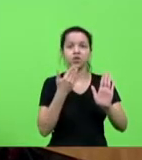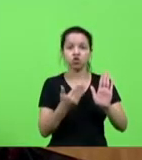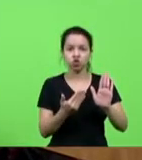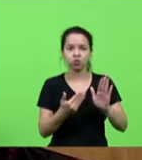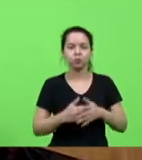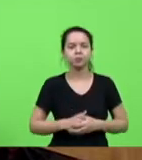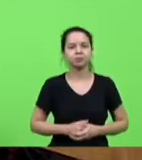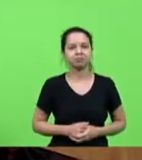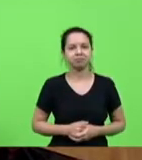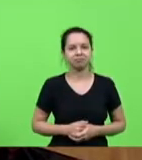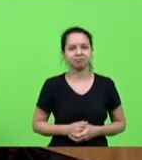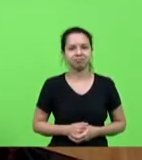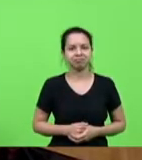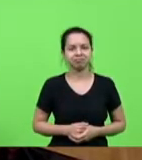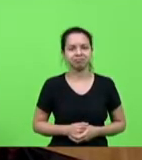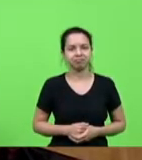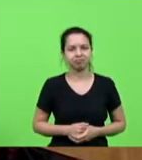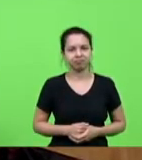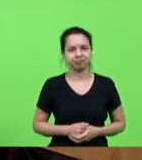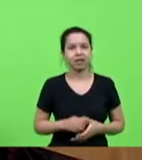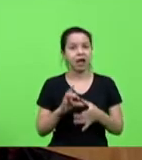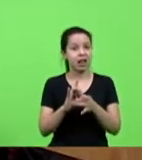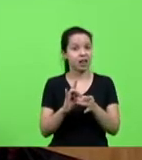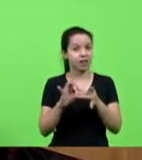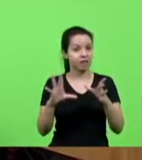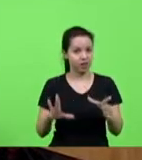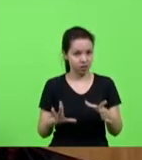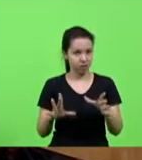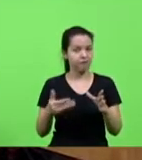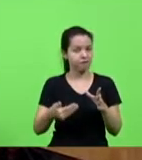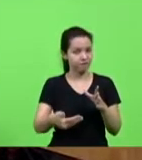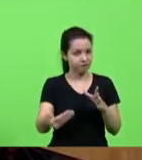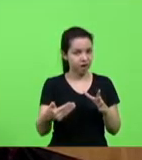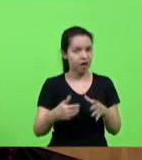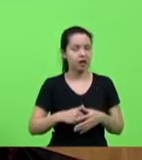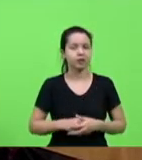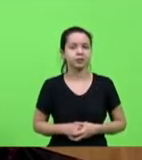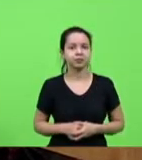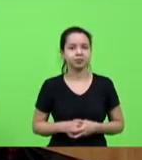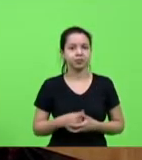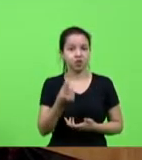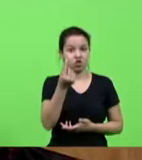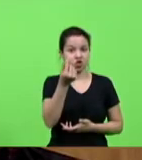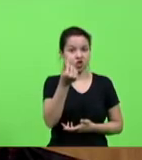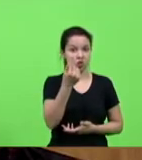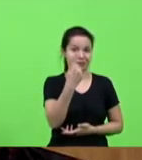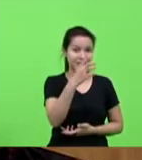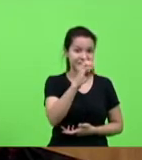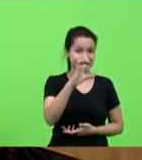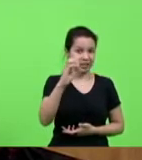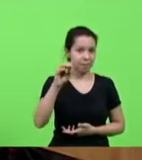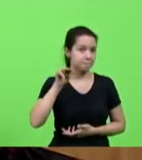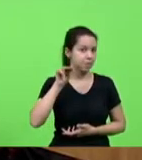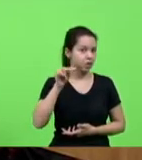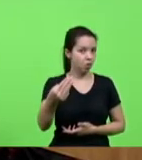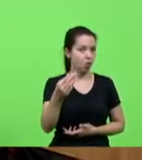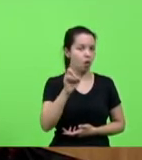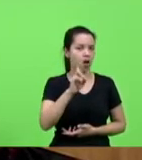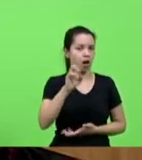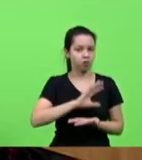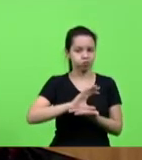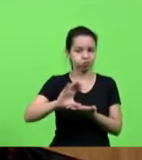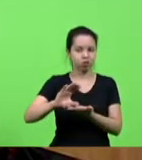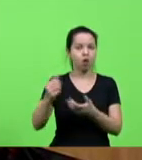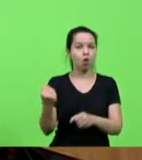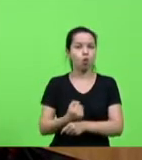autorização para irá permitir aí a aplicação de 100 milhões de reais na construção